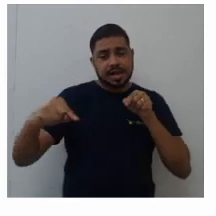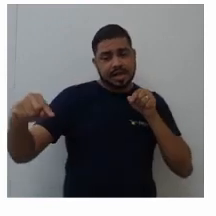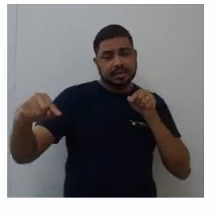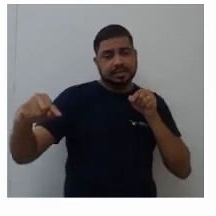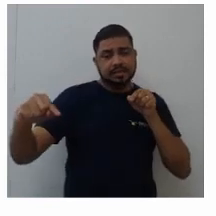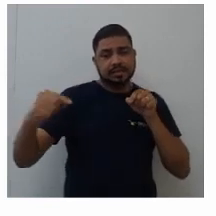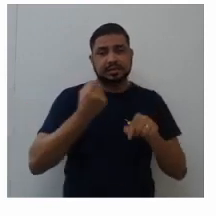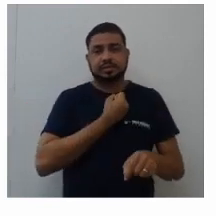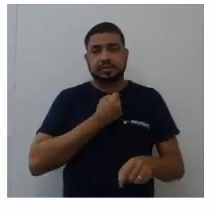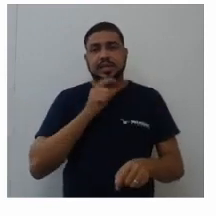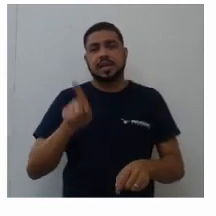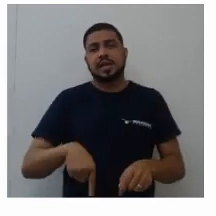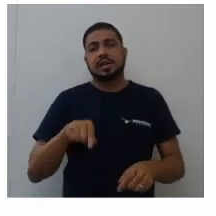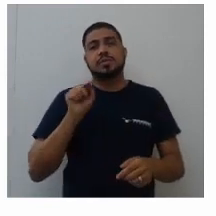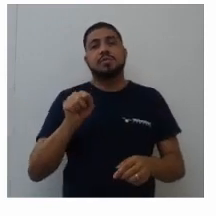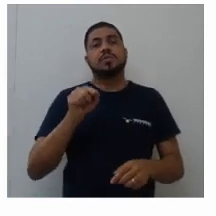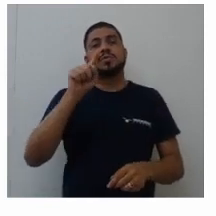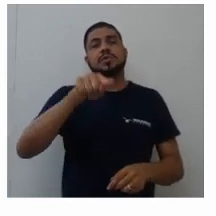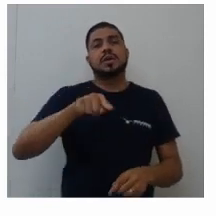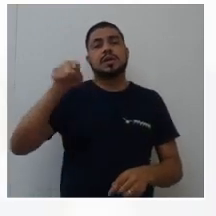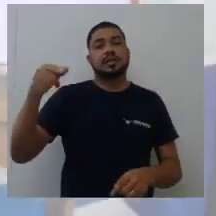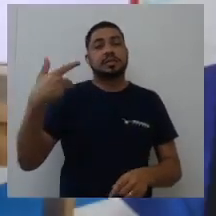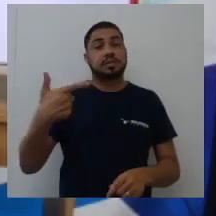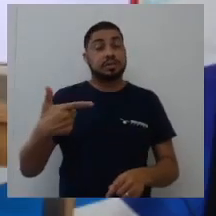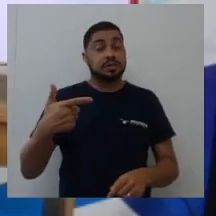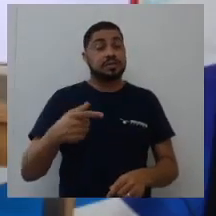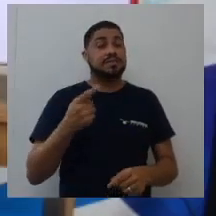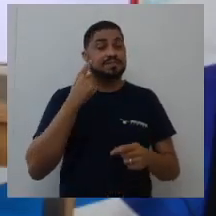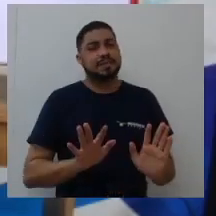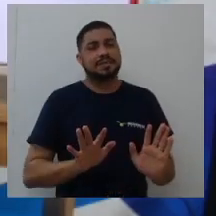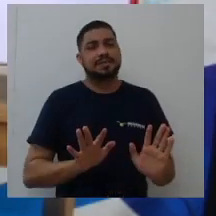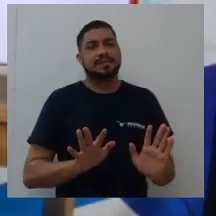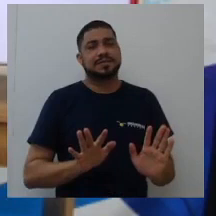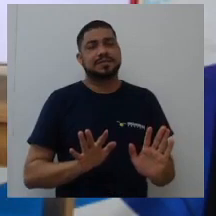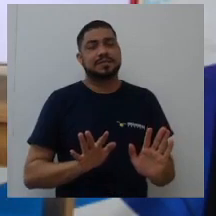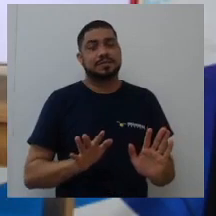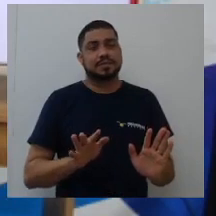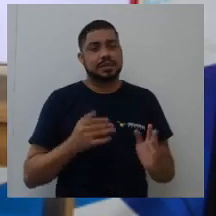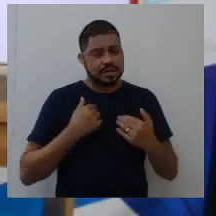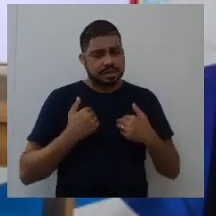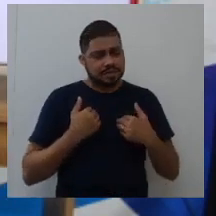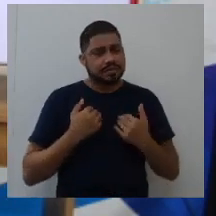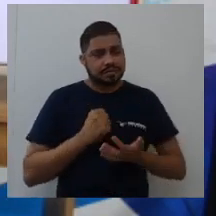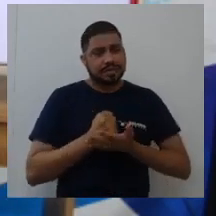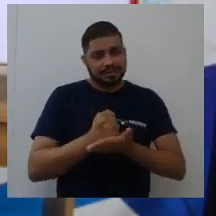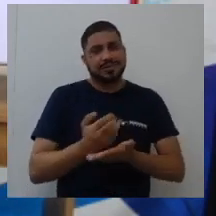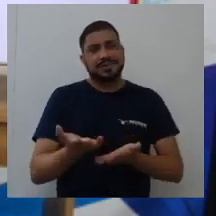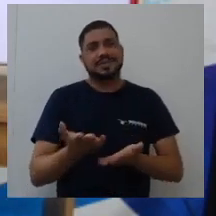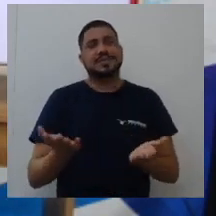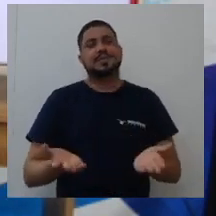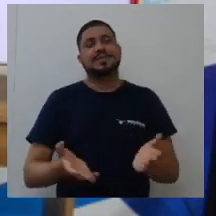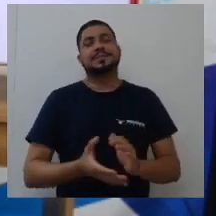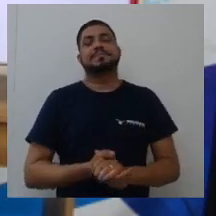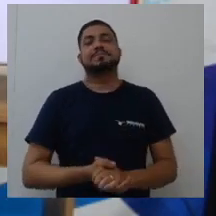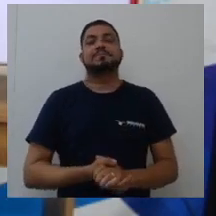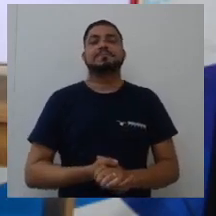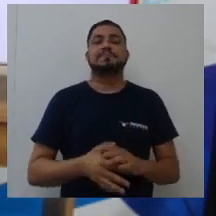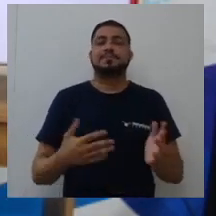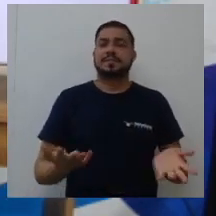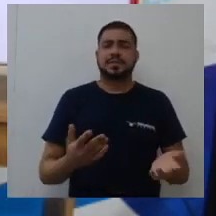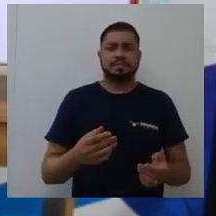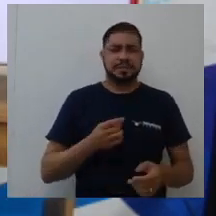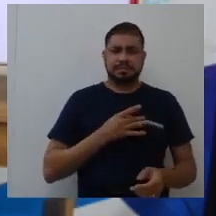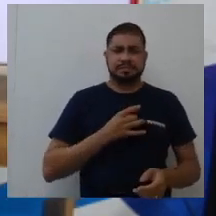ponto raiz de 2. Olha para mim aqui agora. Vamos lá, eu estou aqui para lhe ajudar, tá bom? Então, não